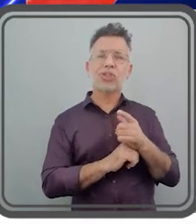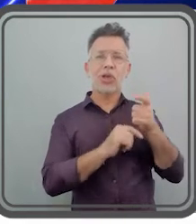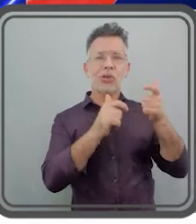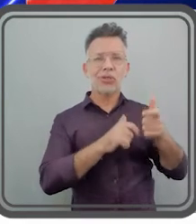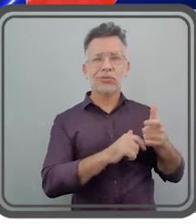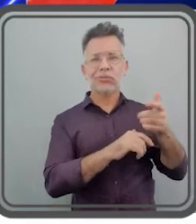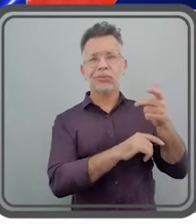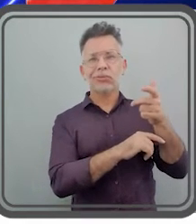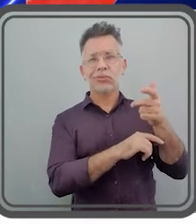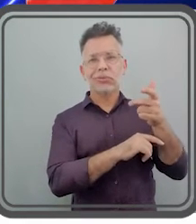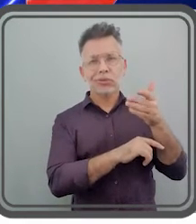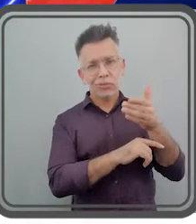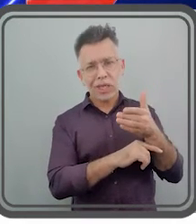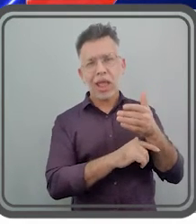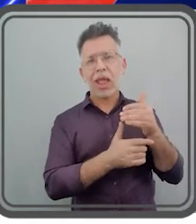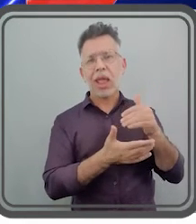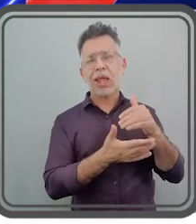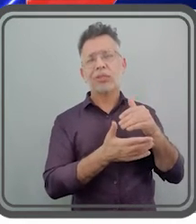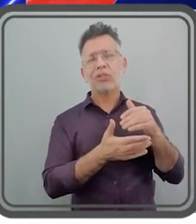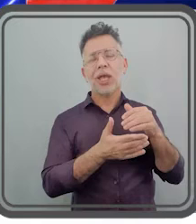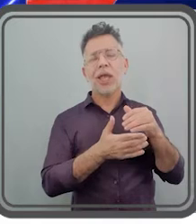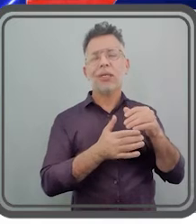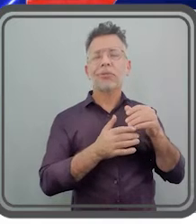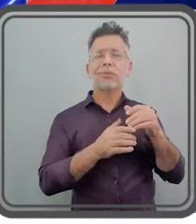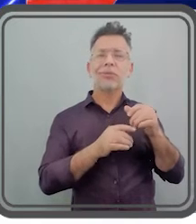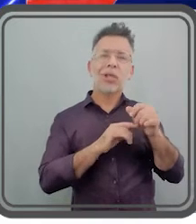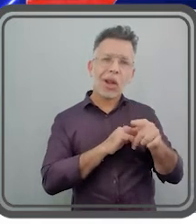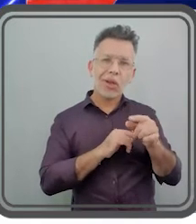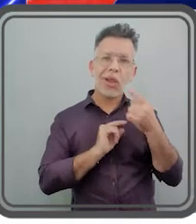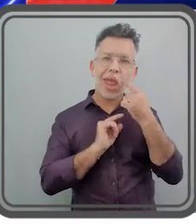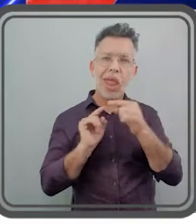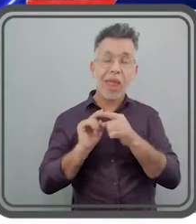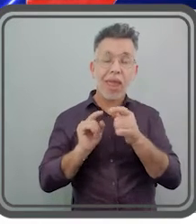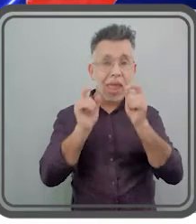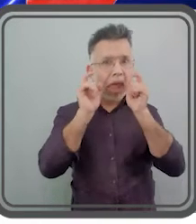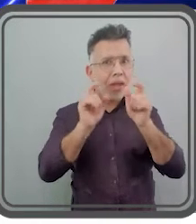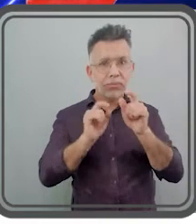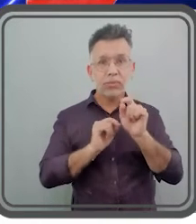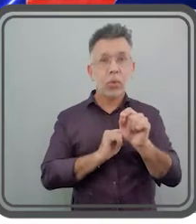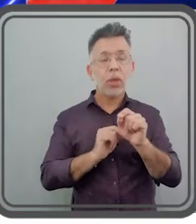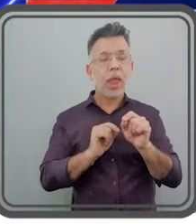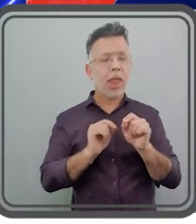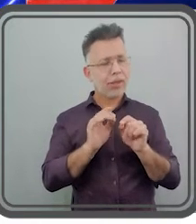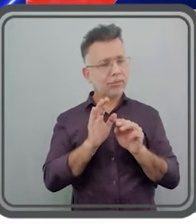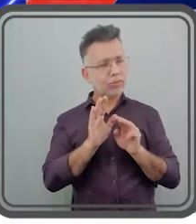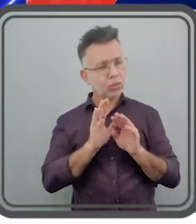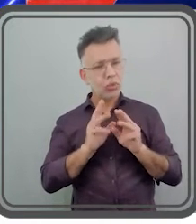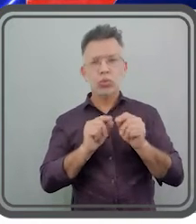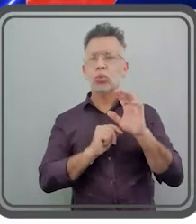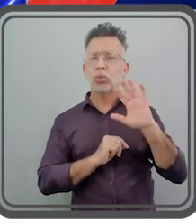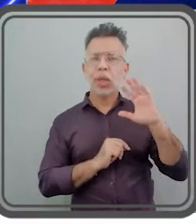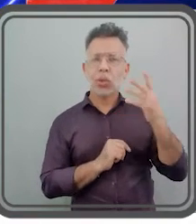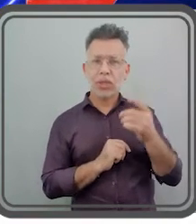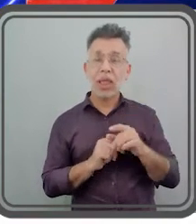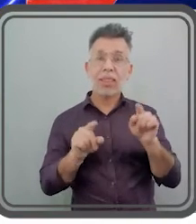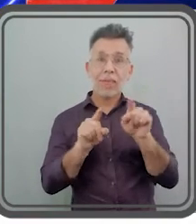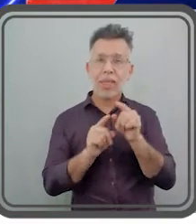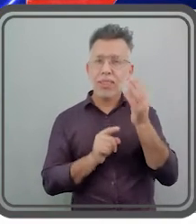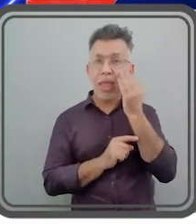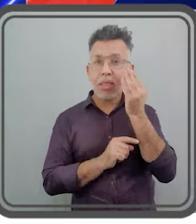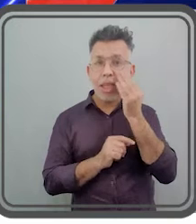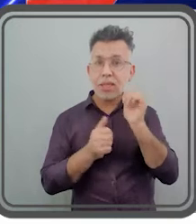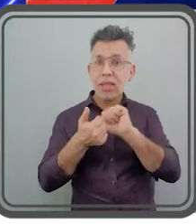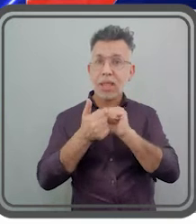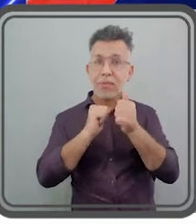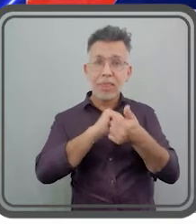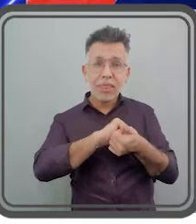hospedagem é mortas assim Então achei aí no principal ponto é realmente também não tem nada de olhar as matérias do do que que tá acontecendo ah e tem que